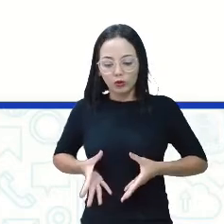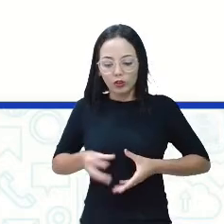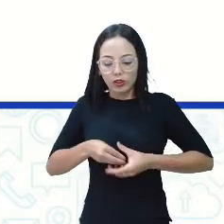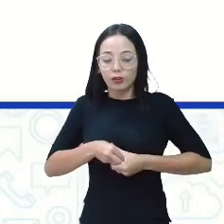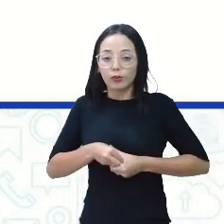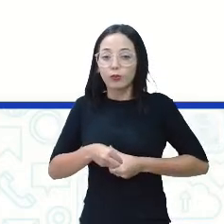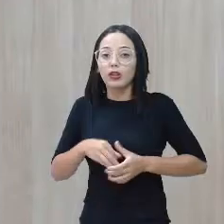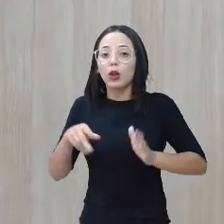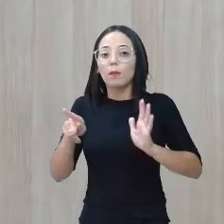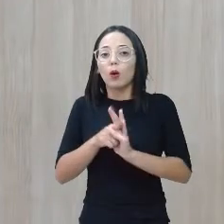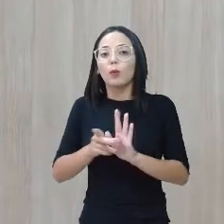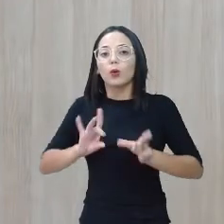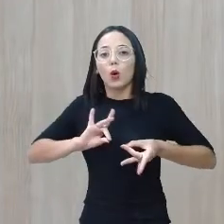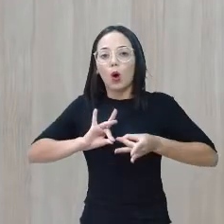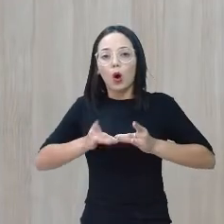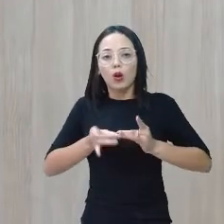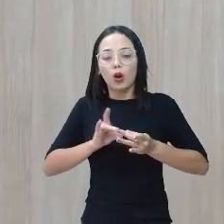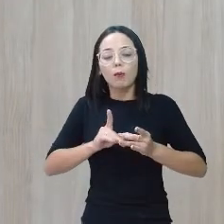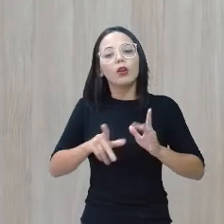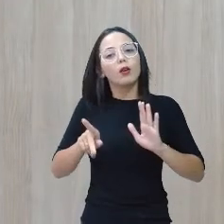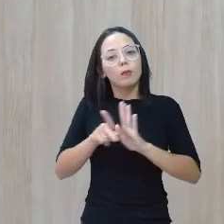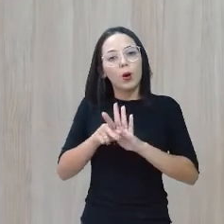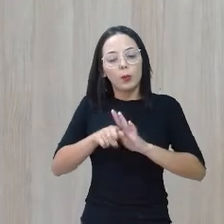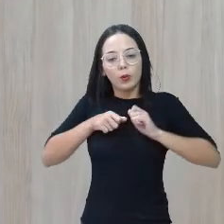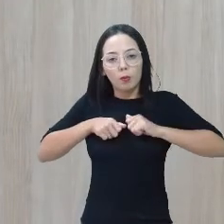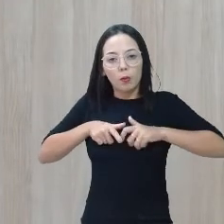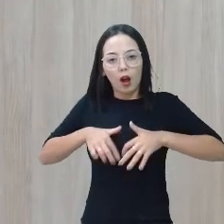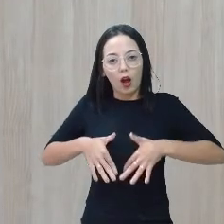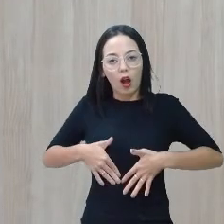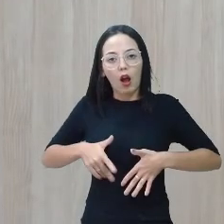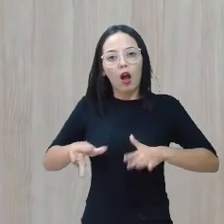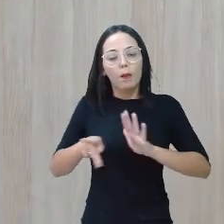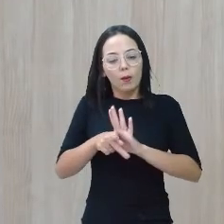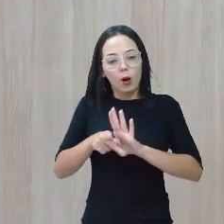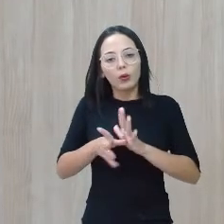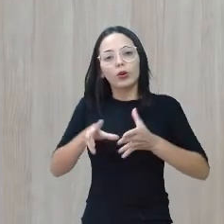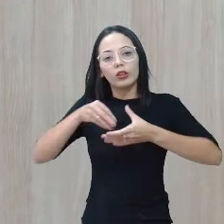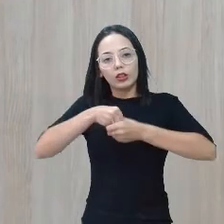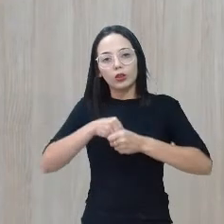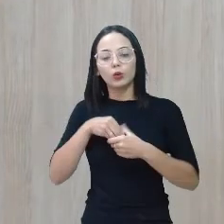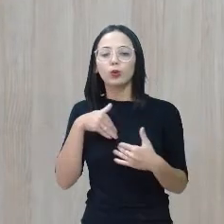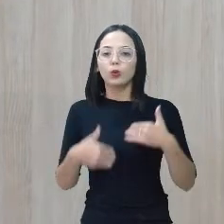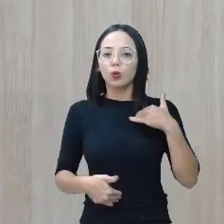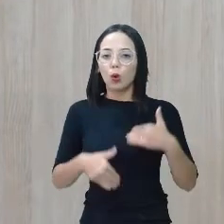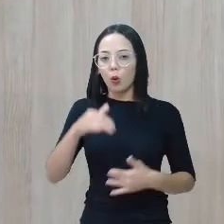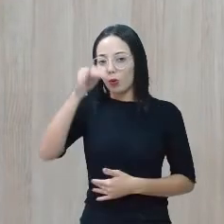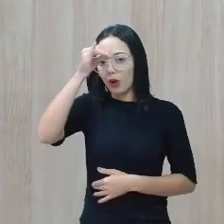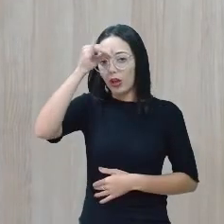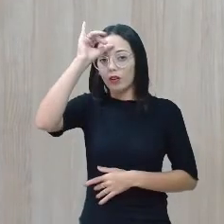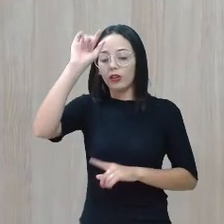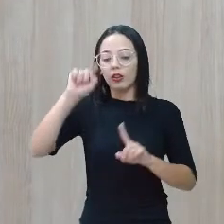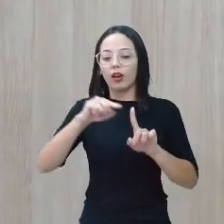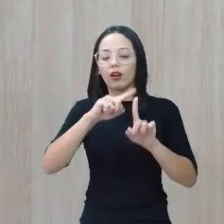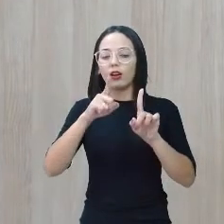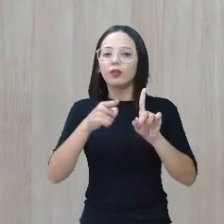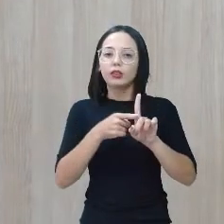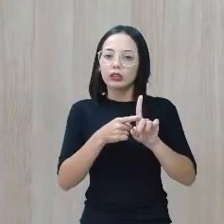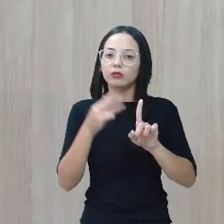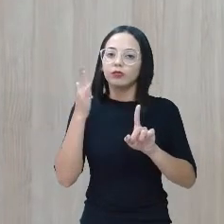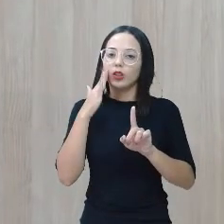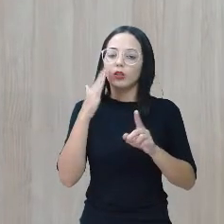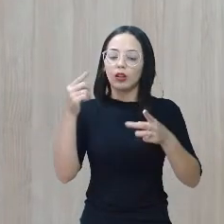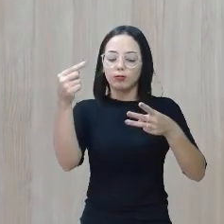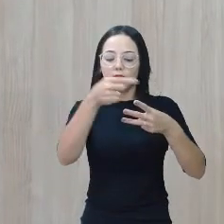hormonal, ele vem com um hormônio e realmente é liberado para evitar a concepção. Então,